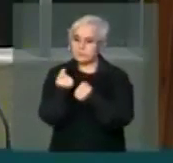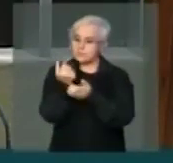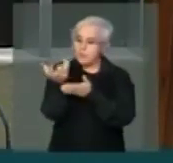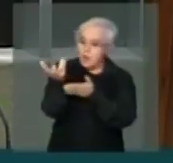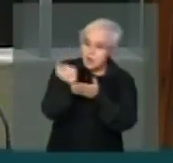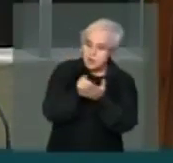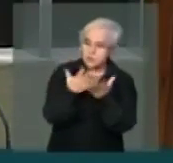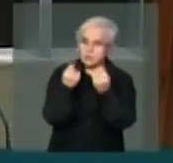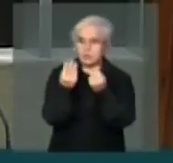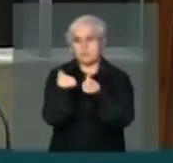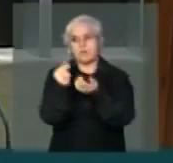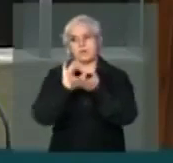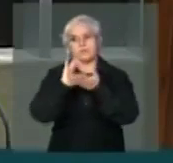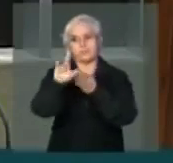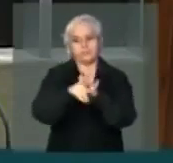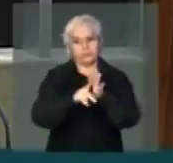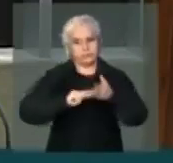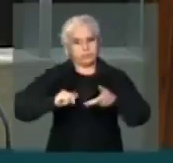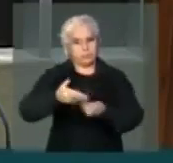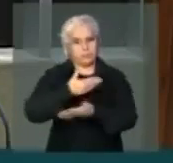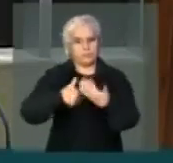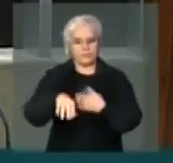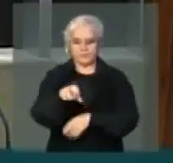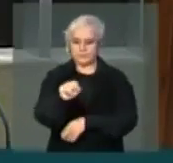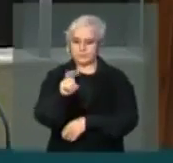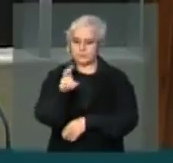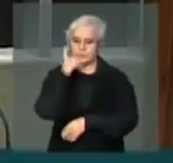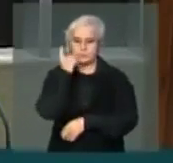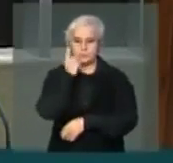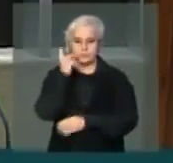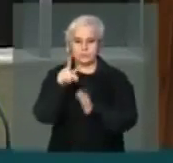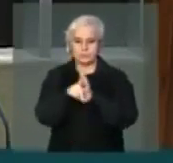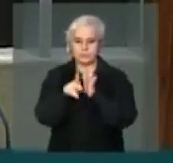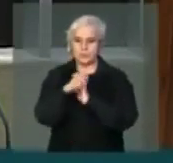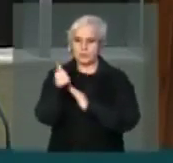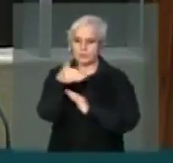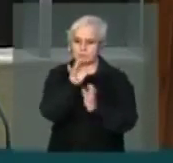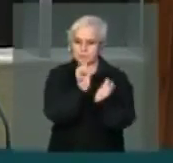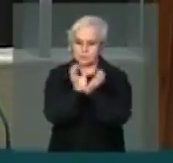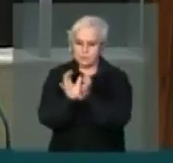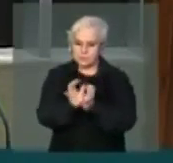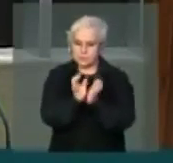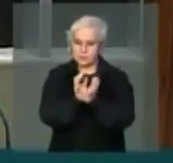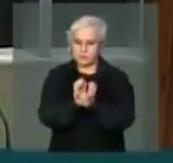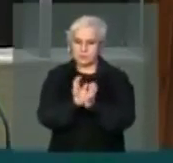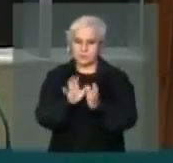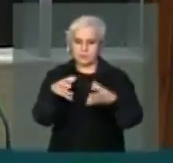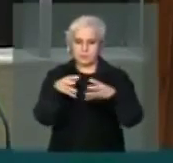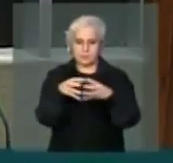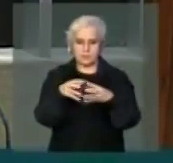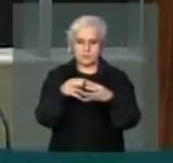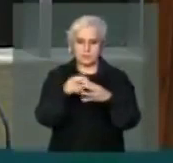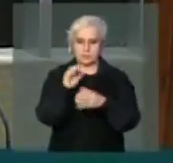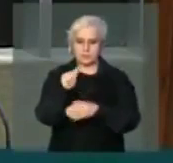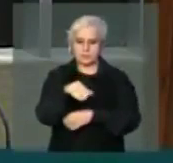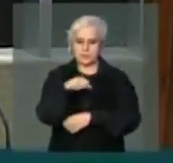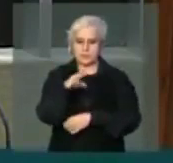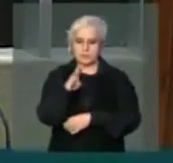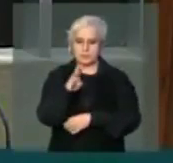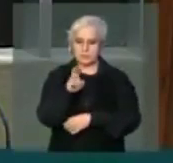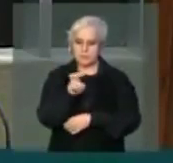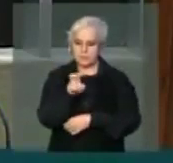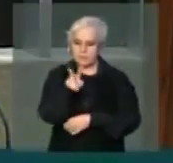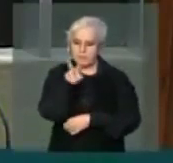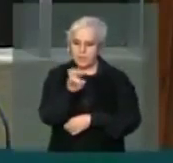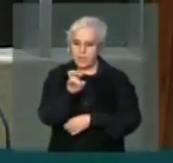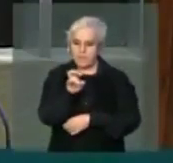receberam muitos recursos desses segmentos. 85 deputados de 19 partidos. A bancada da Ambev, da